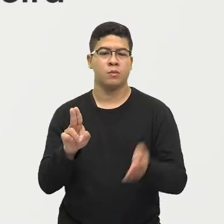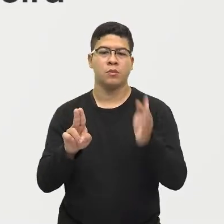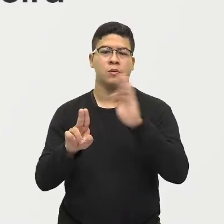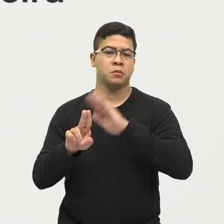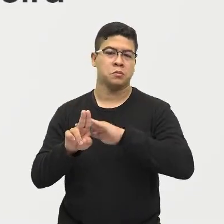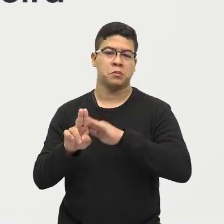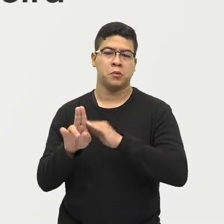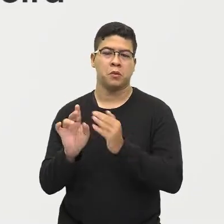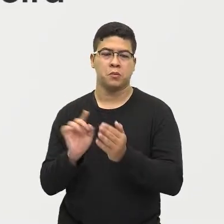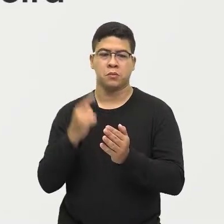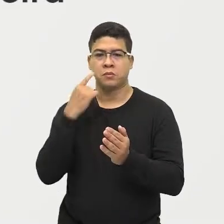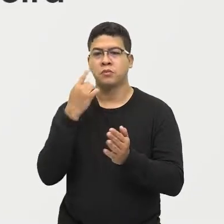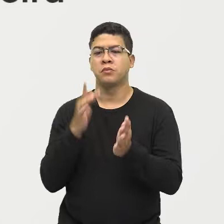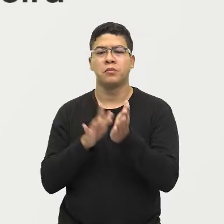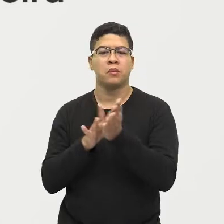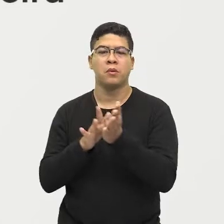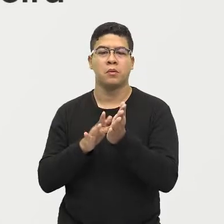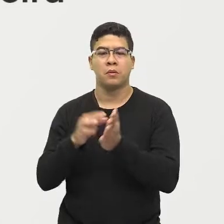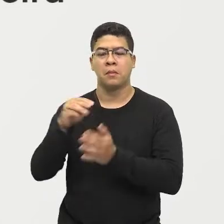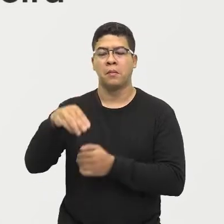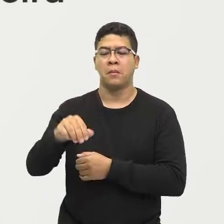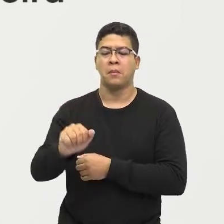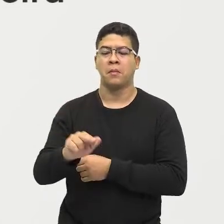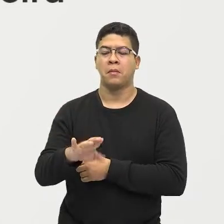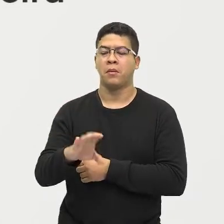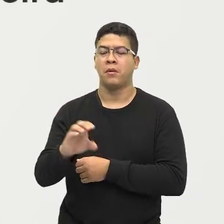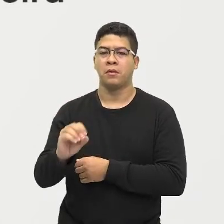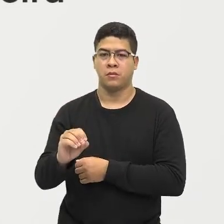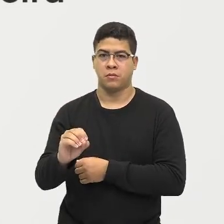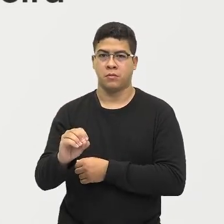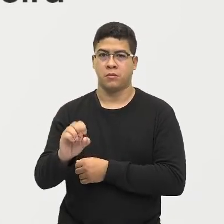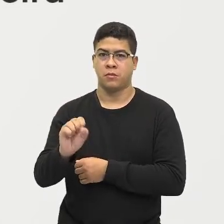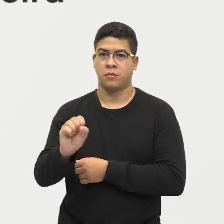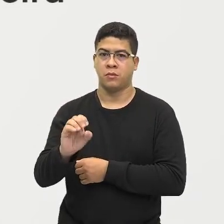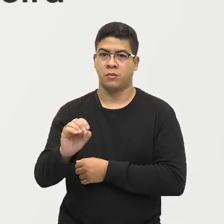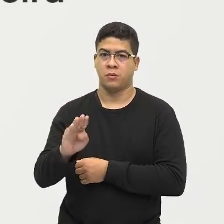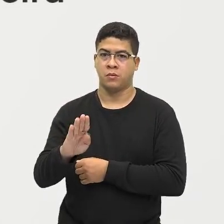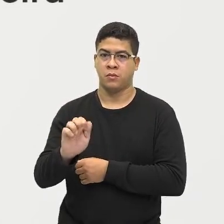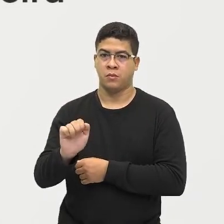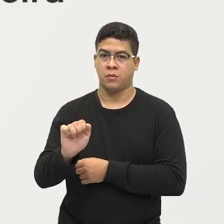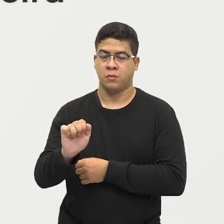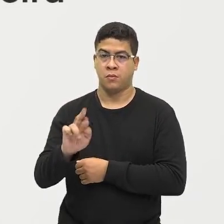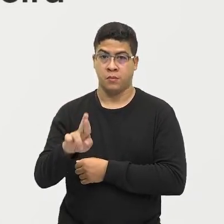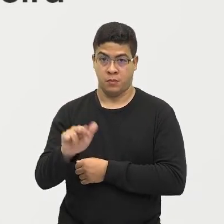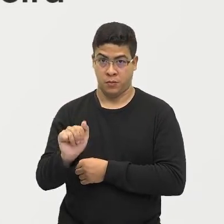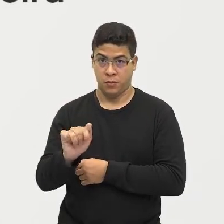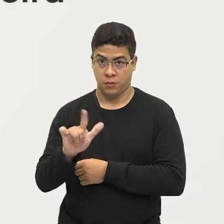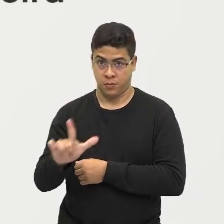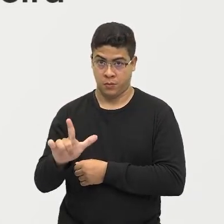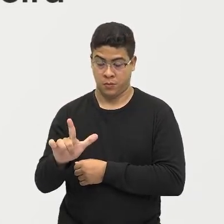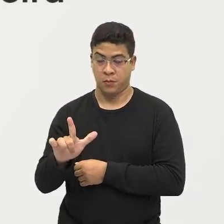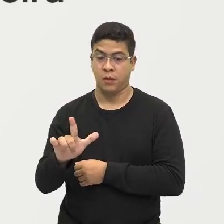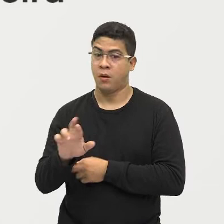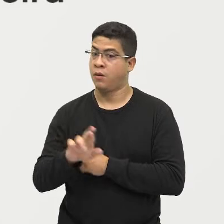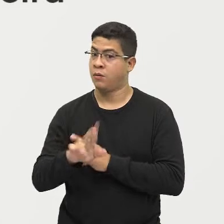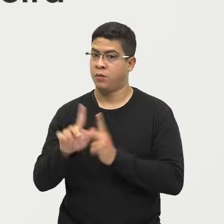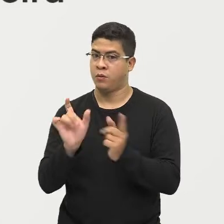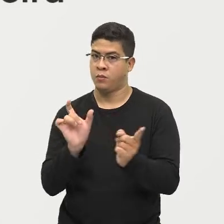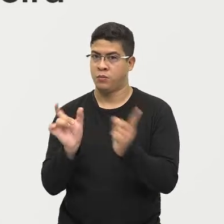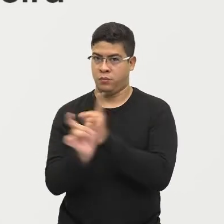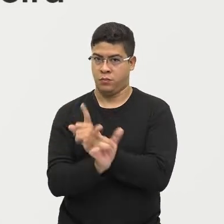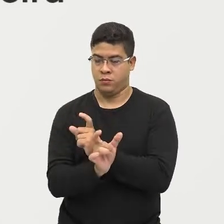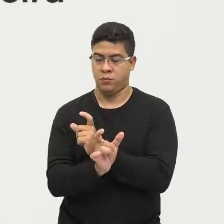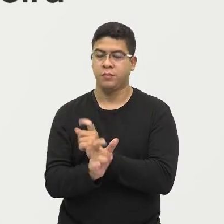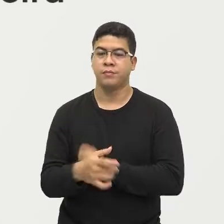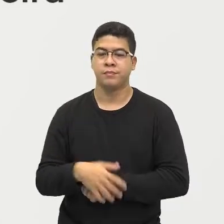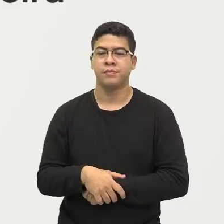ele assinou como Mário Sobral, não como Mário de Andrade, aí nesse primeiro livro dele que ele publicou aos 20 anos.